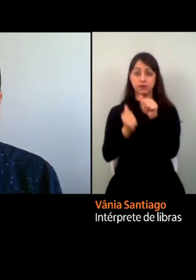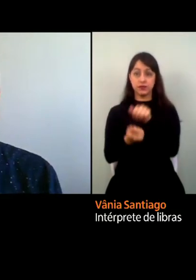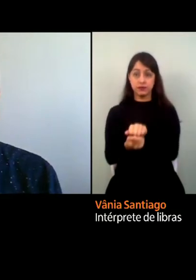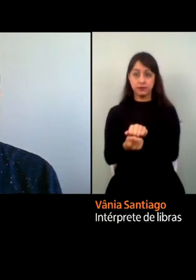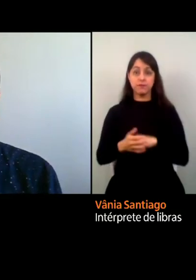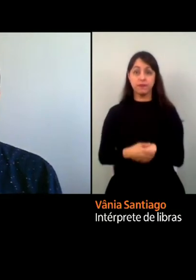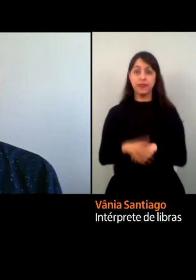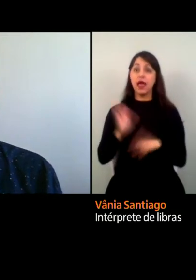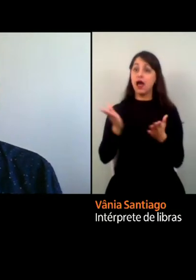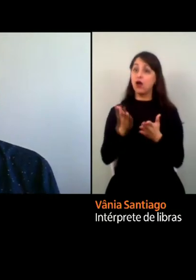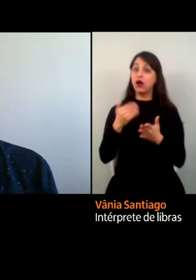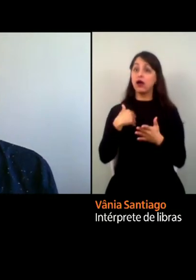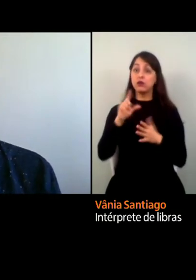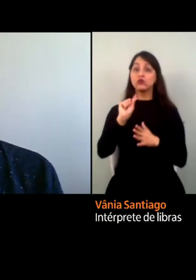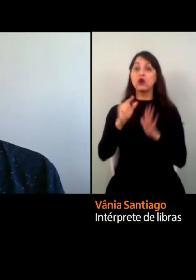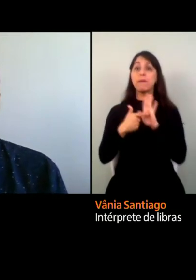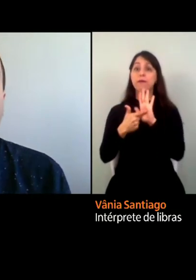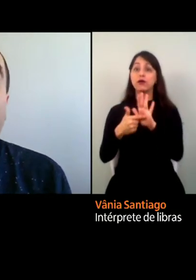brasileiros.